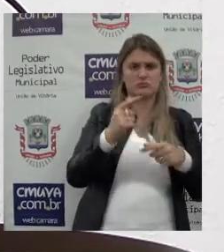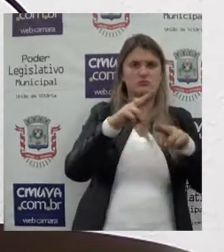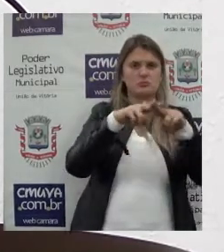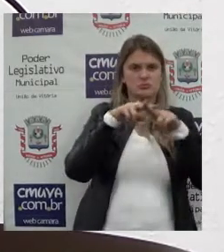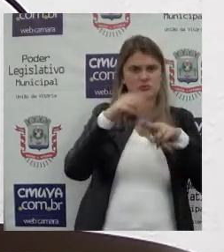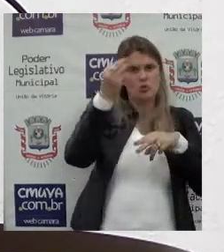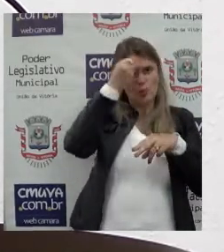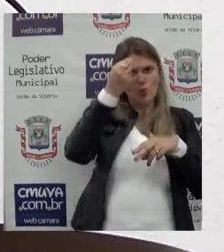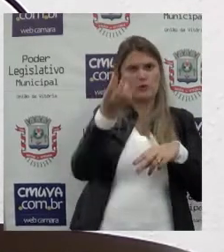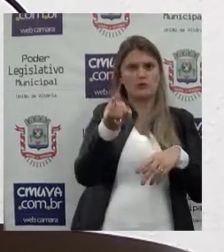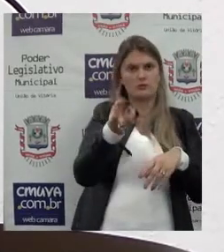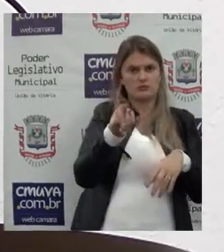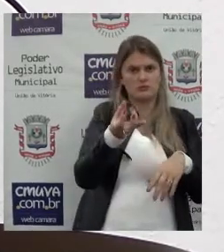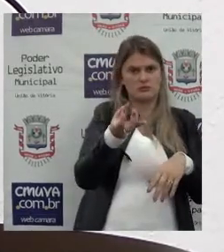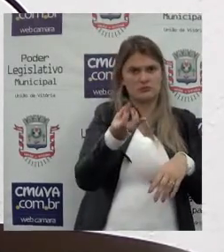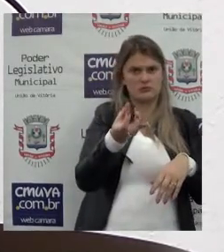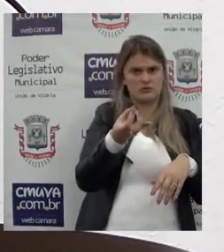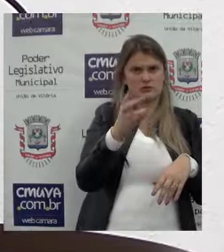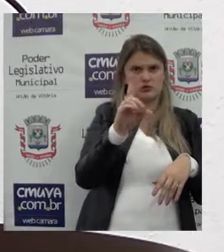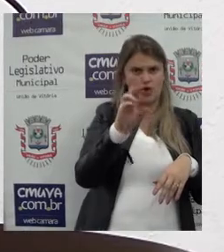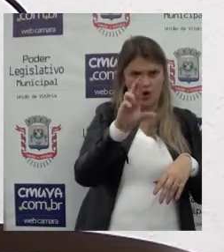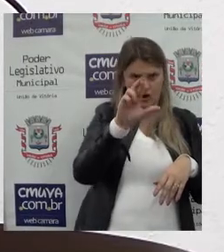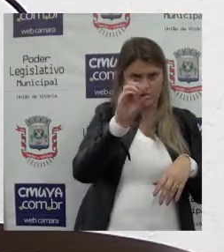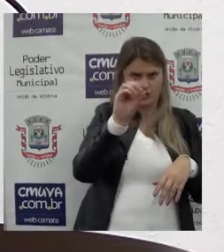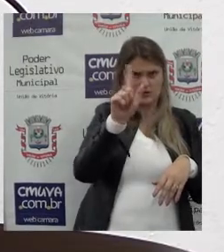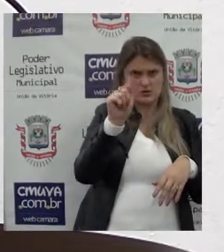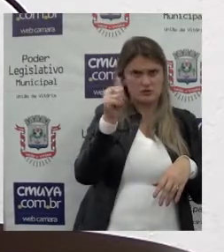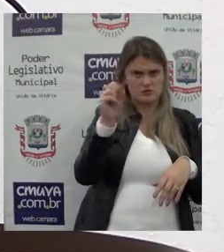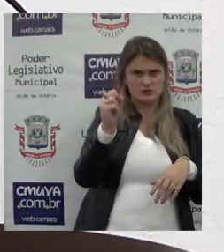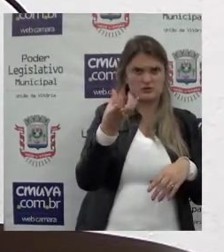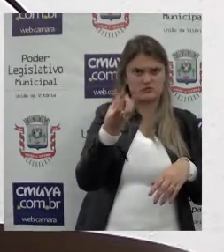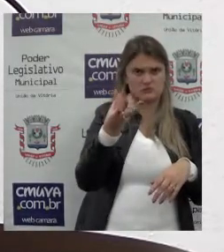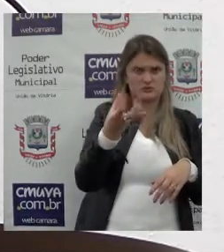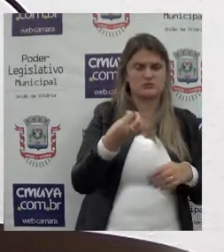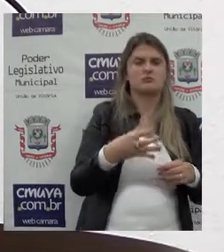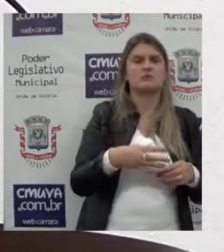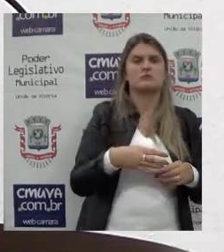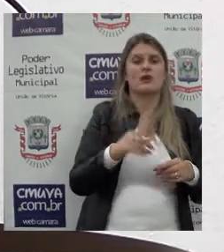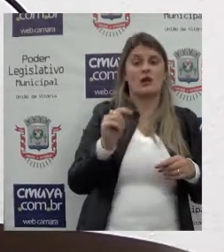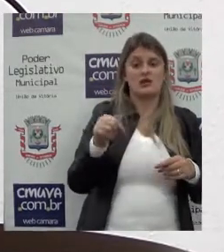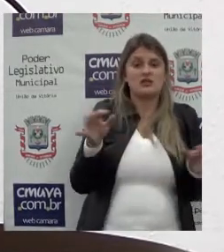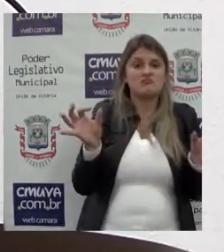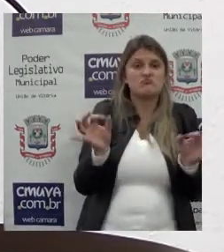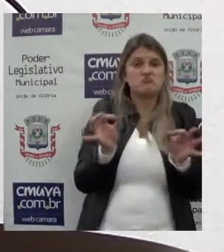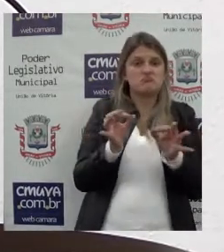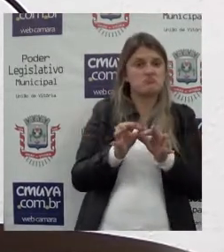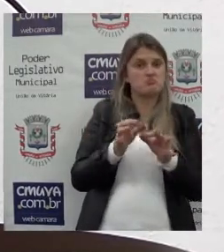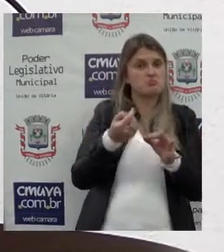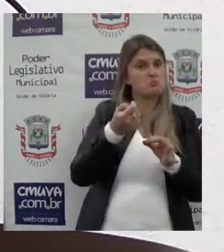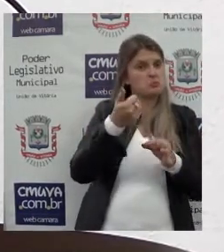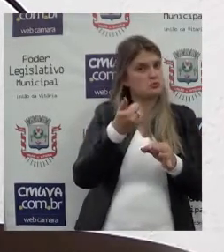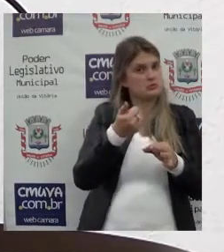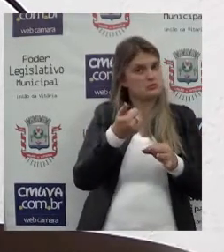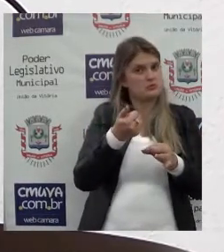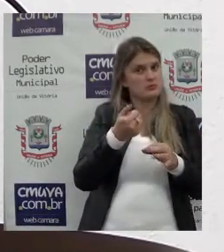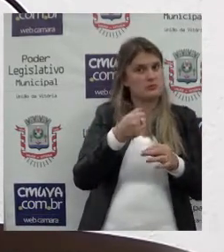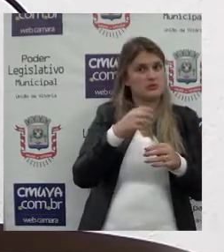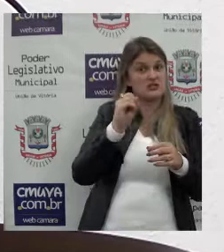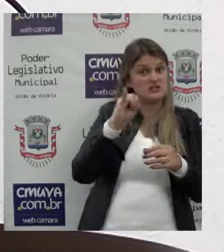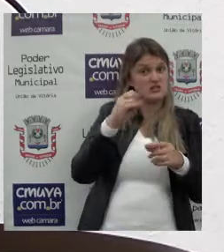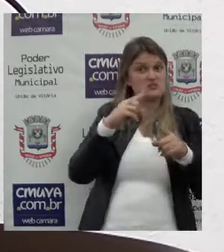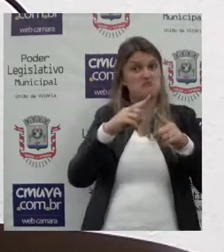matam a família inteira em função de droga. O número de homicídios nossos aqui é reduzido, vocês sabem disso, muito reduzido perto de alguns